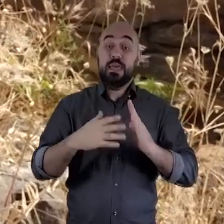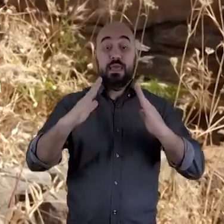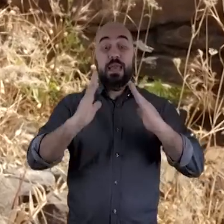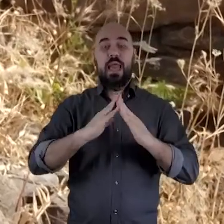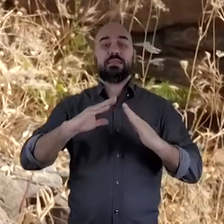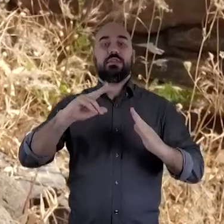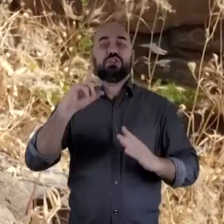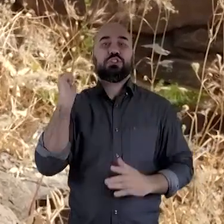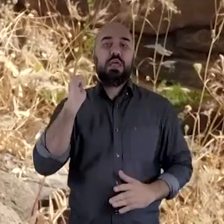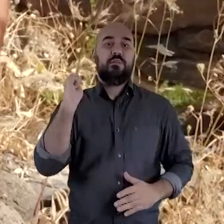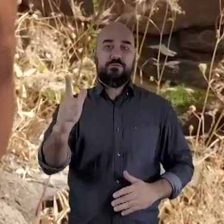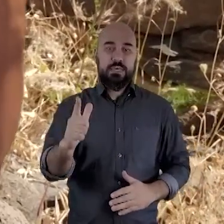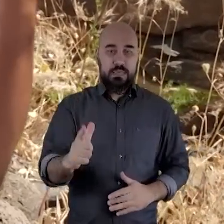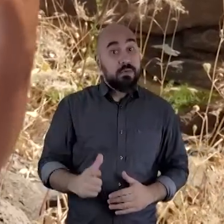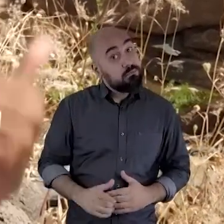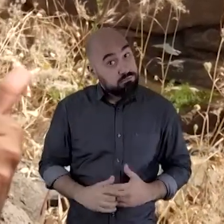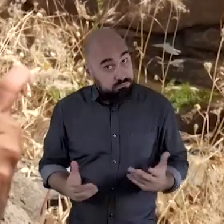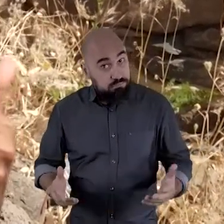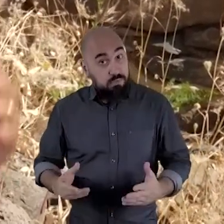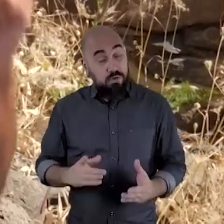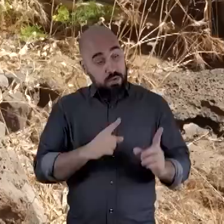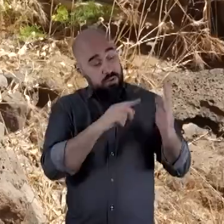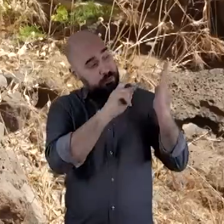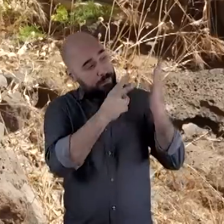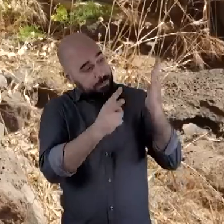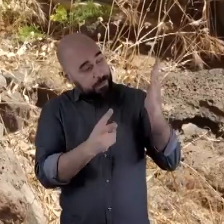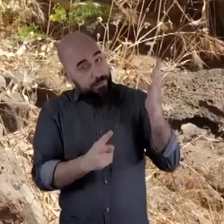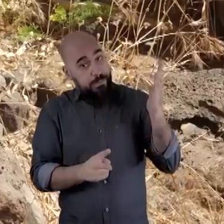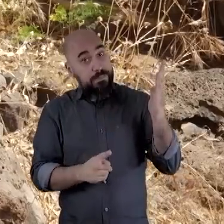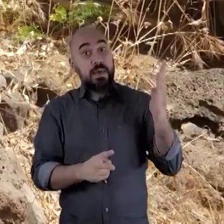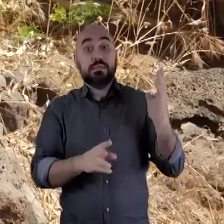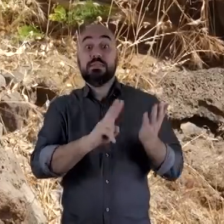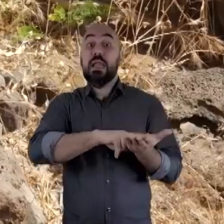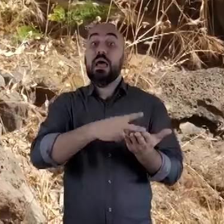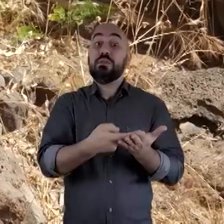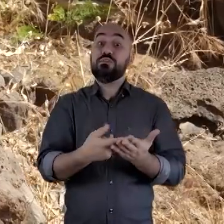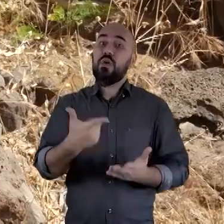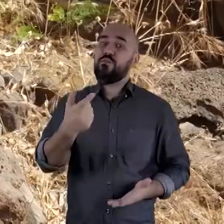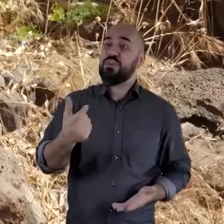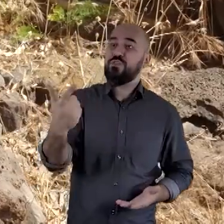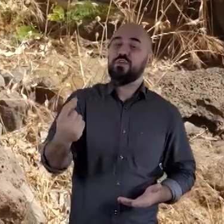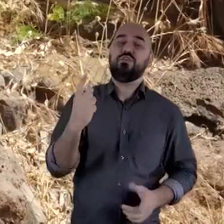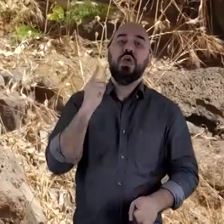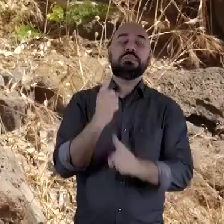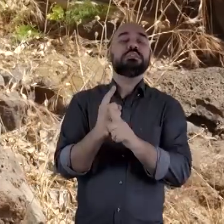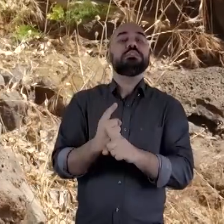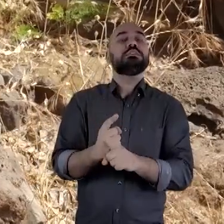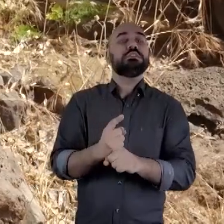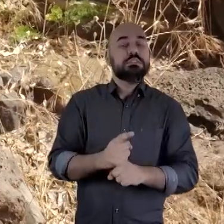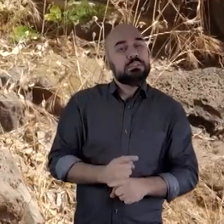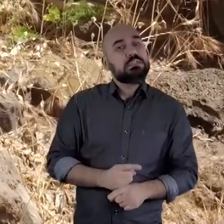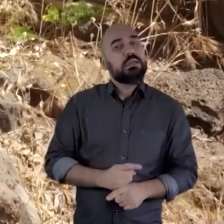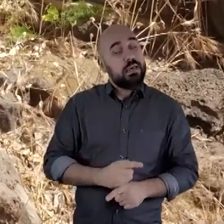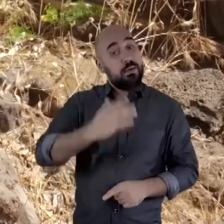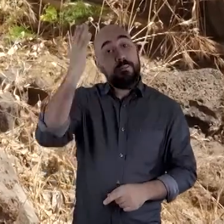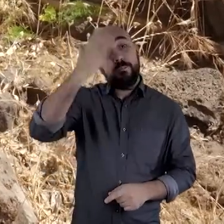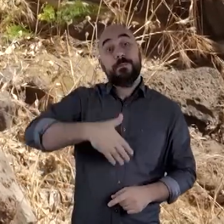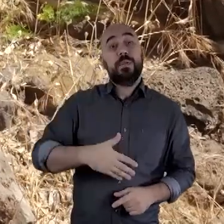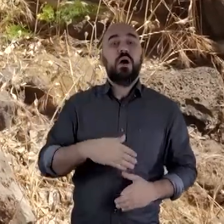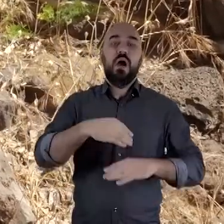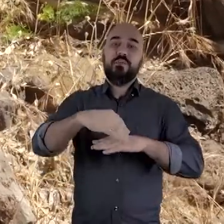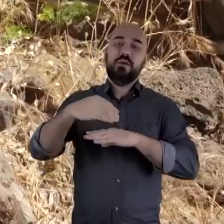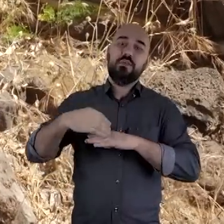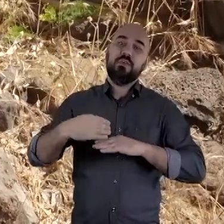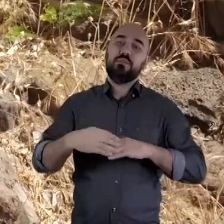1992. Mas somente agora, em 2020, é que a sua tradução foi confirmada. Então nós temos na estela de Mecha uma